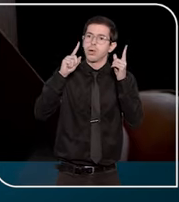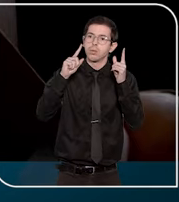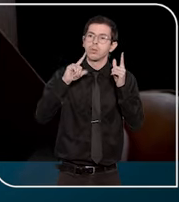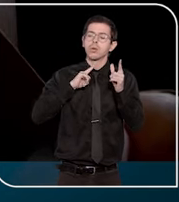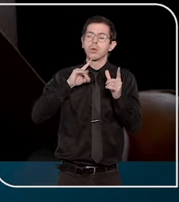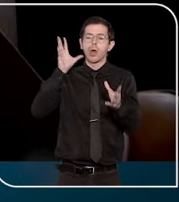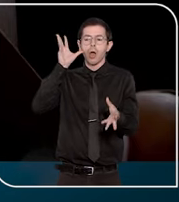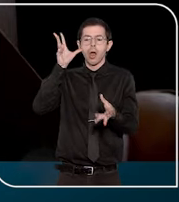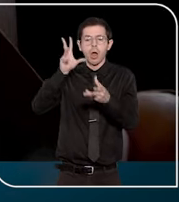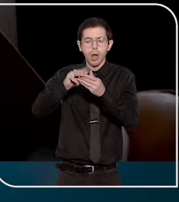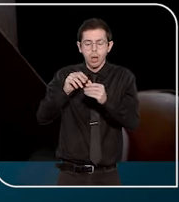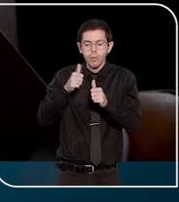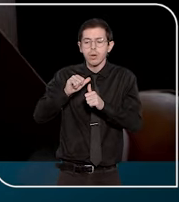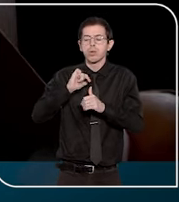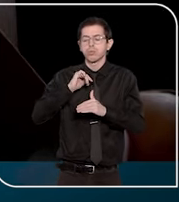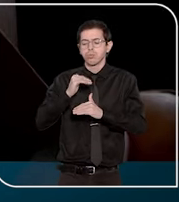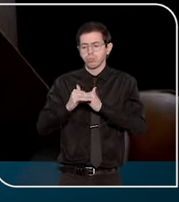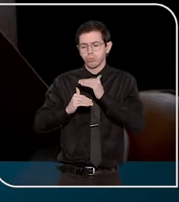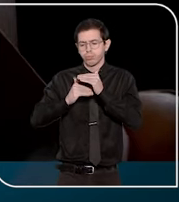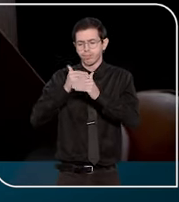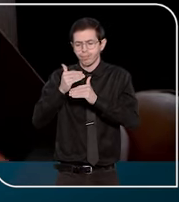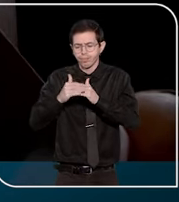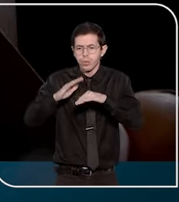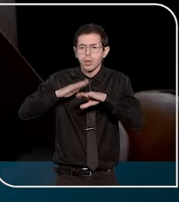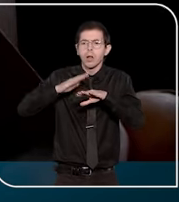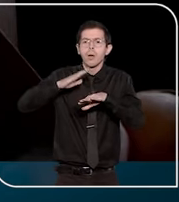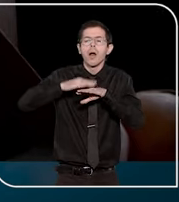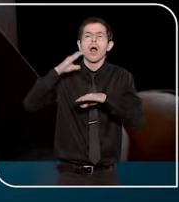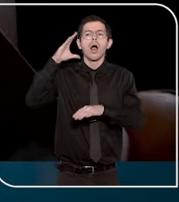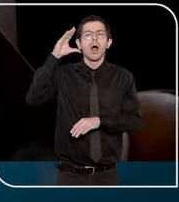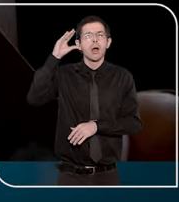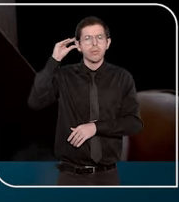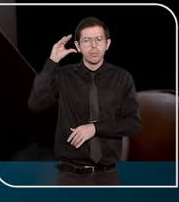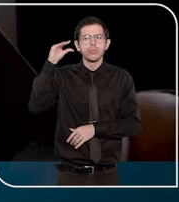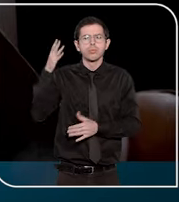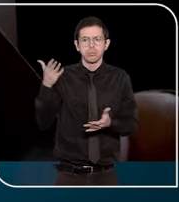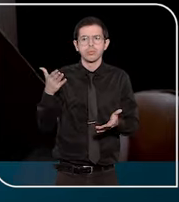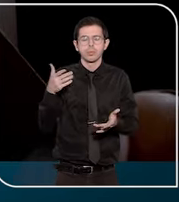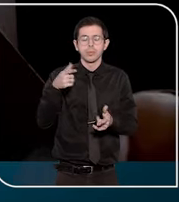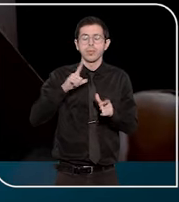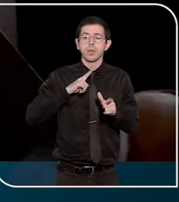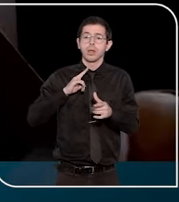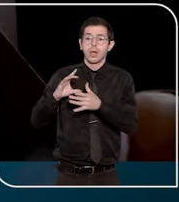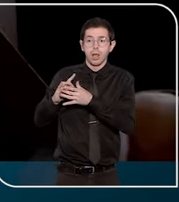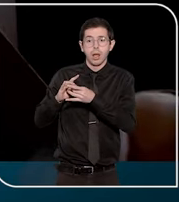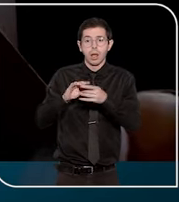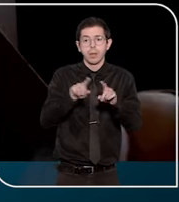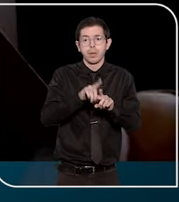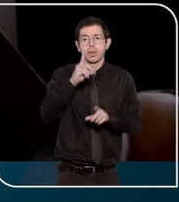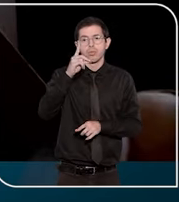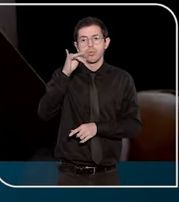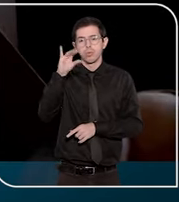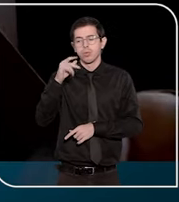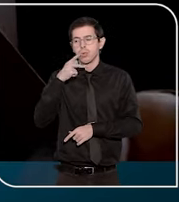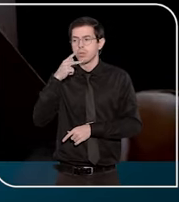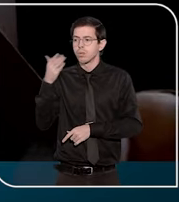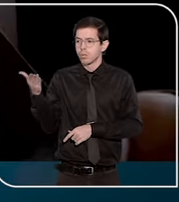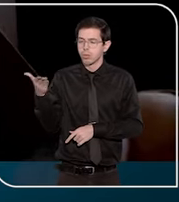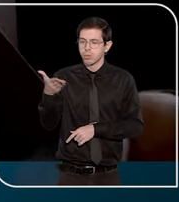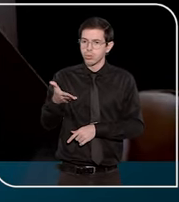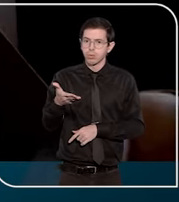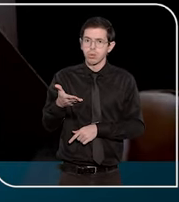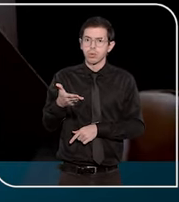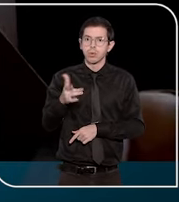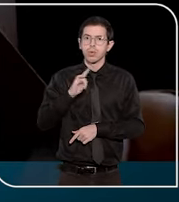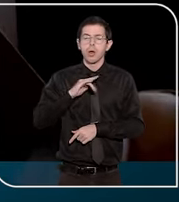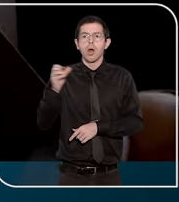entendimentos, eles vão se sedimentando ao longo do tempo. Mas isso se conecta também com algo que o Diogo já nos falou hoje, quando ele comentou